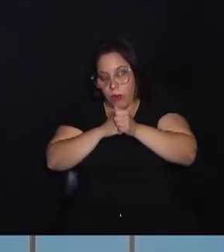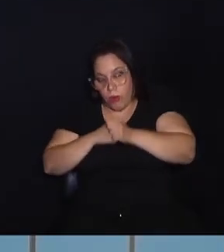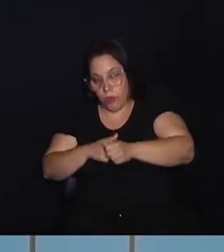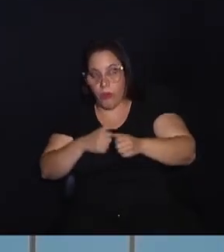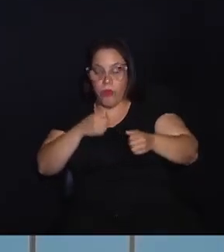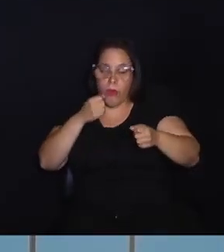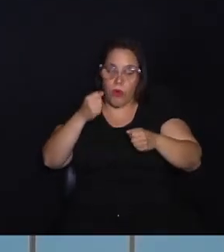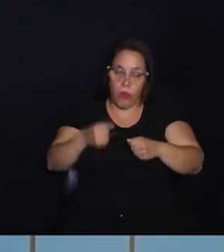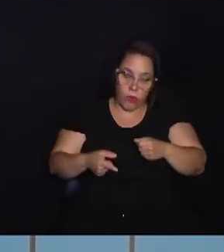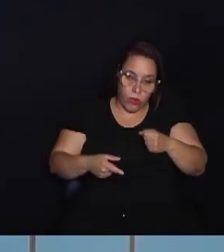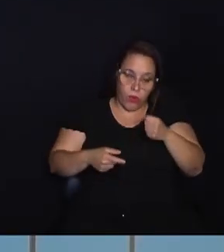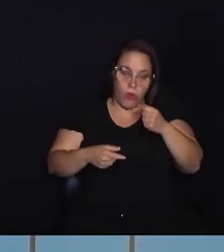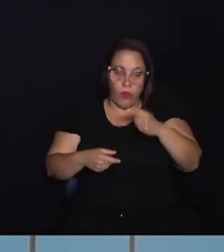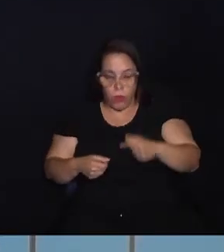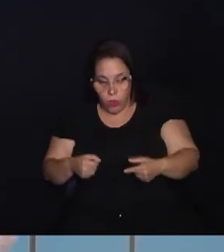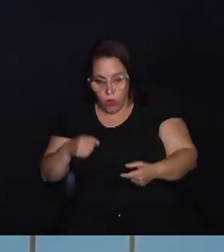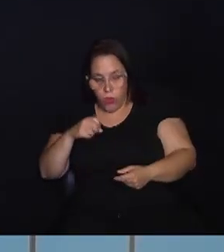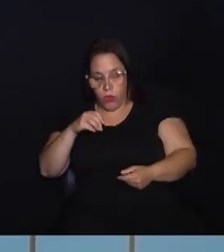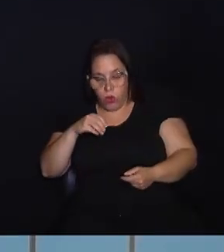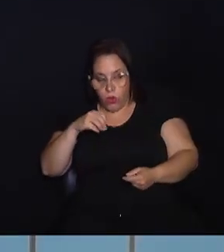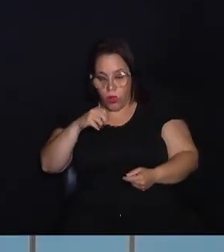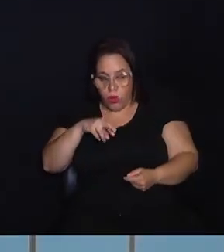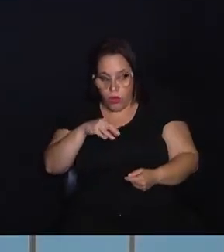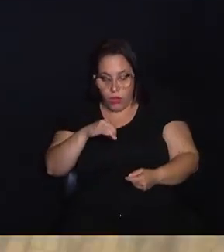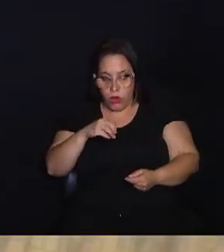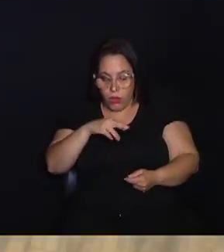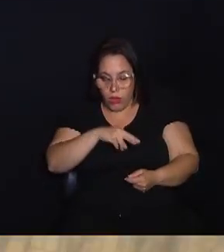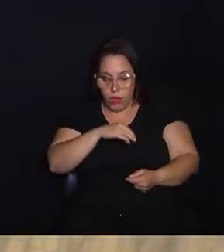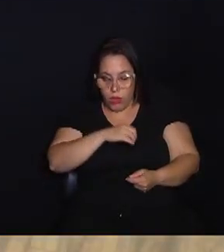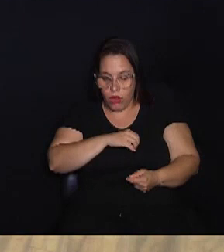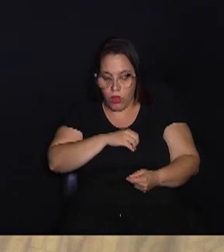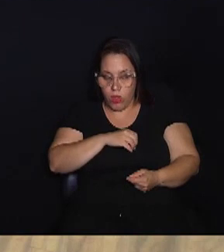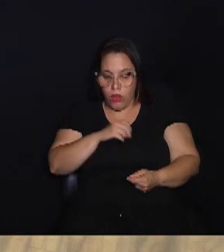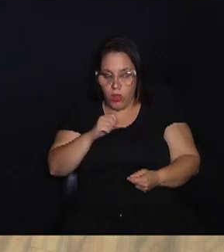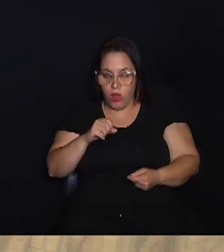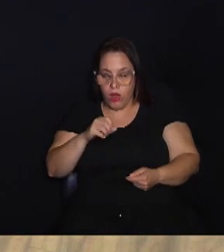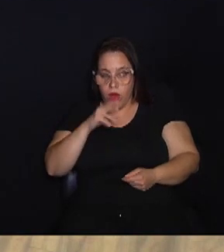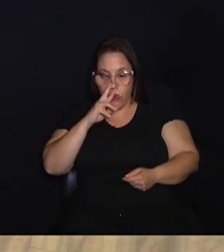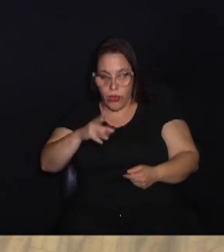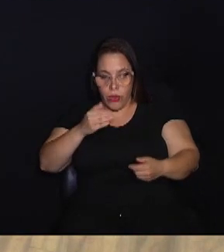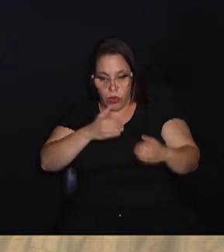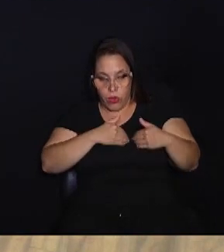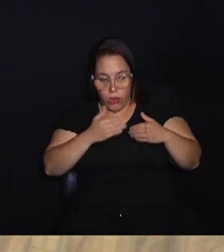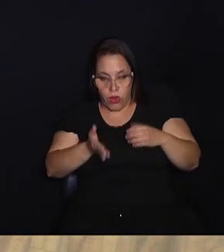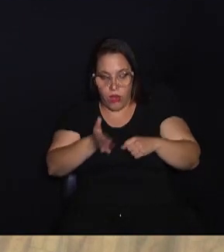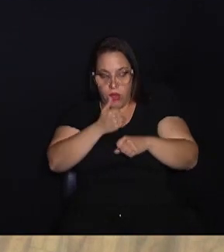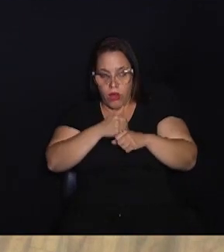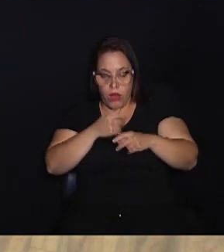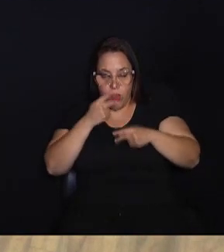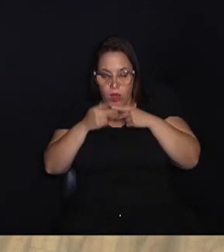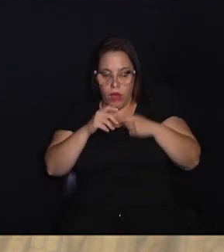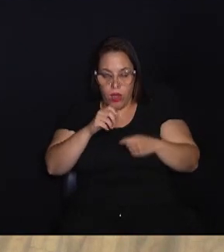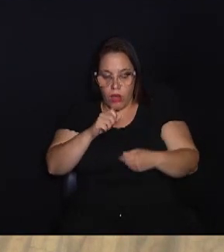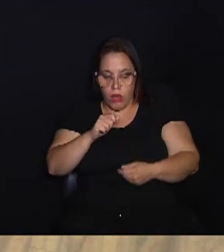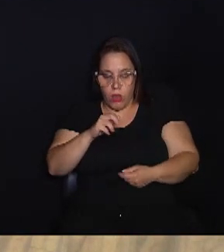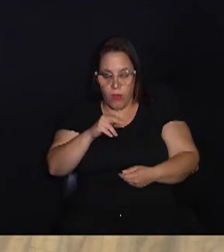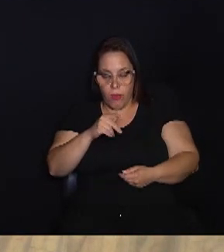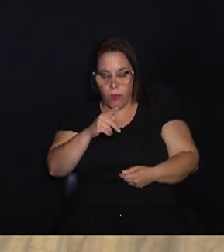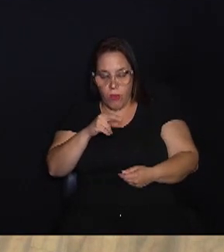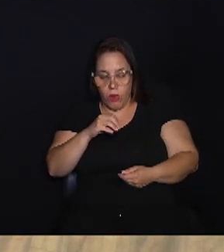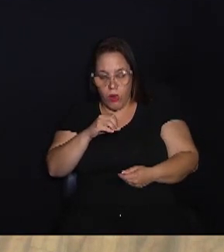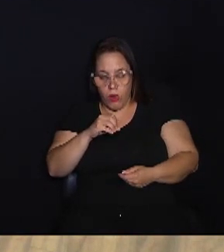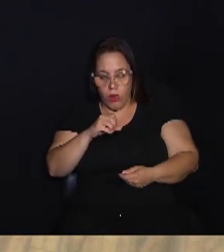mitigando, com otimismo. Rossini, numa resposta anterior sua, você já citou a questão das apostas esportivas, que